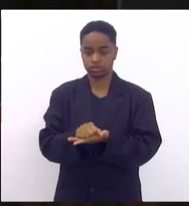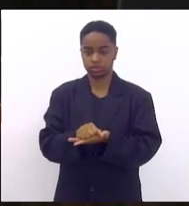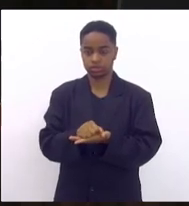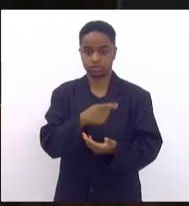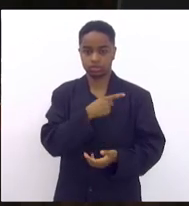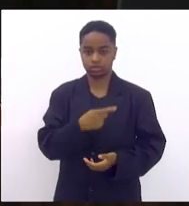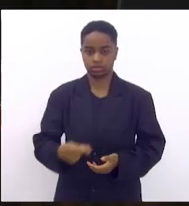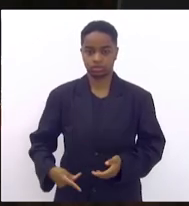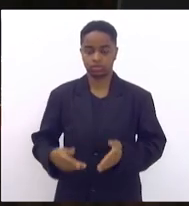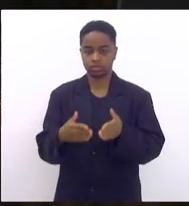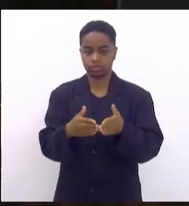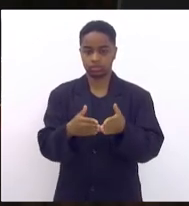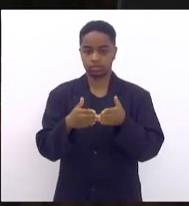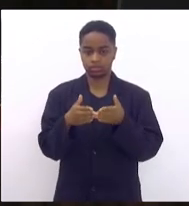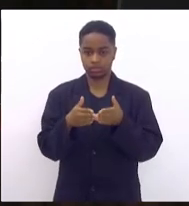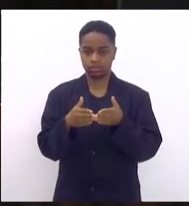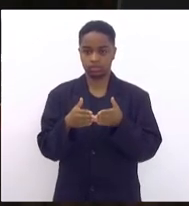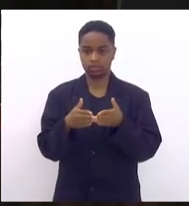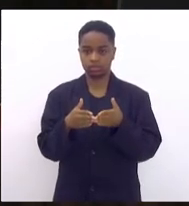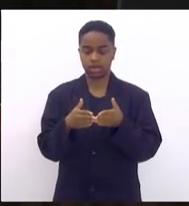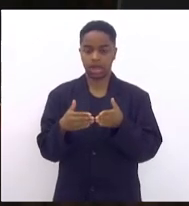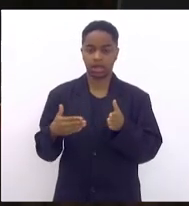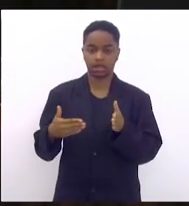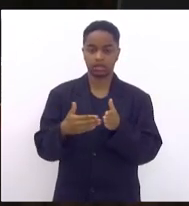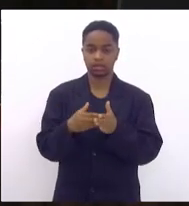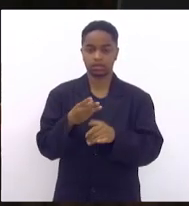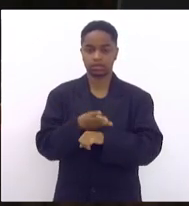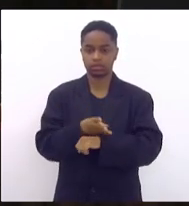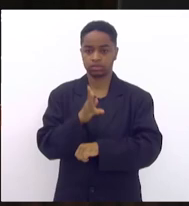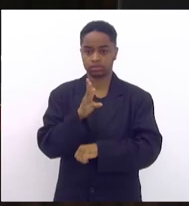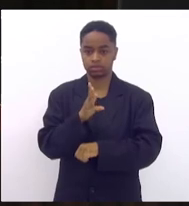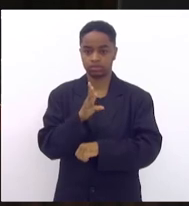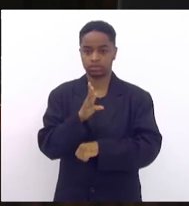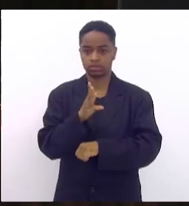a presidência suspende os trabalhos até às 15 horas,